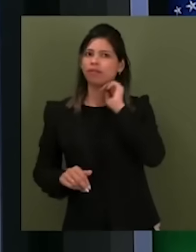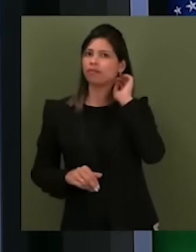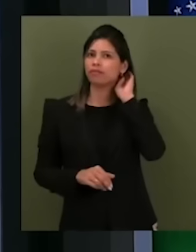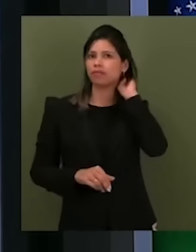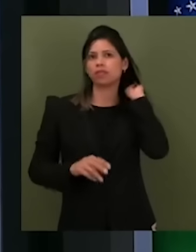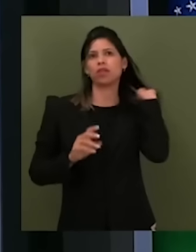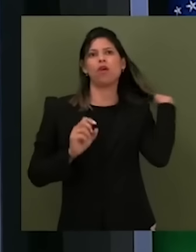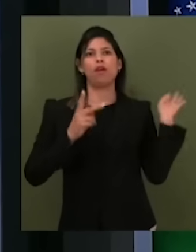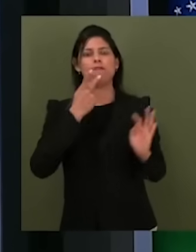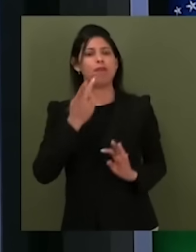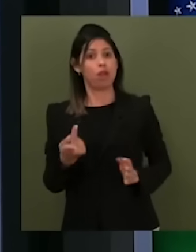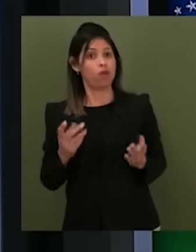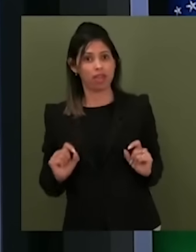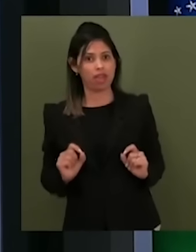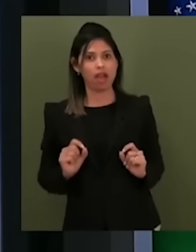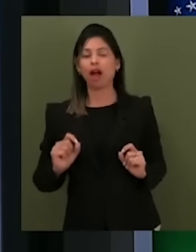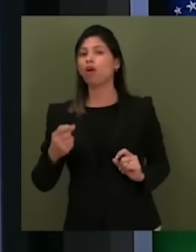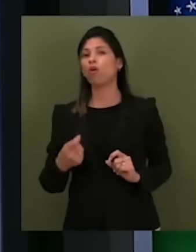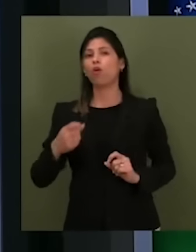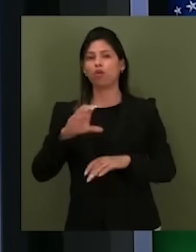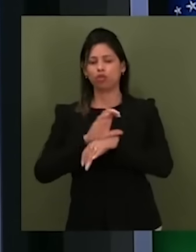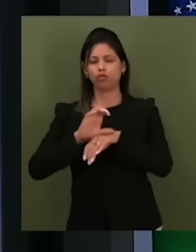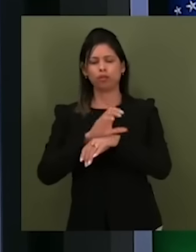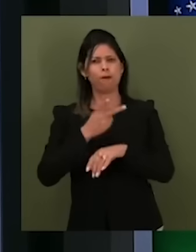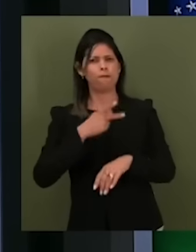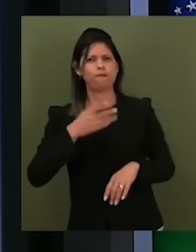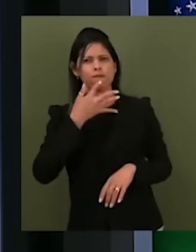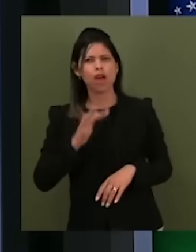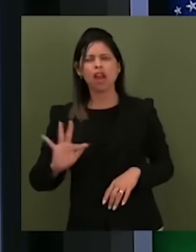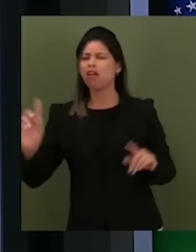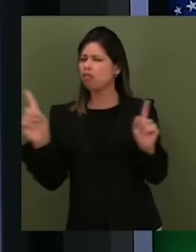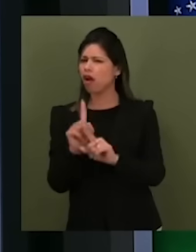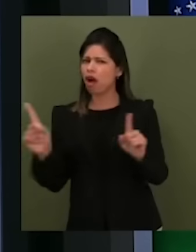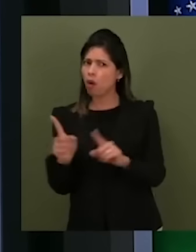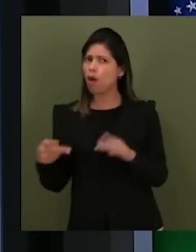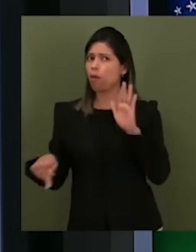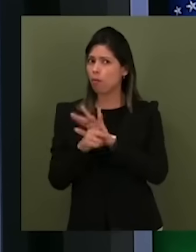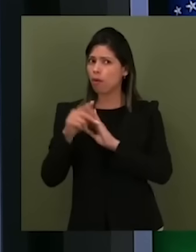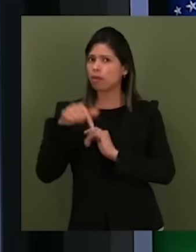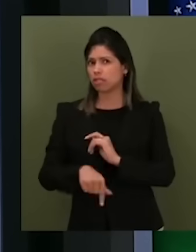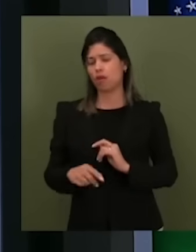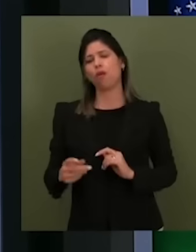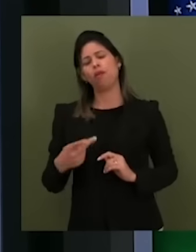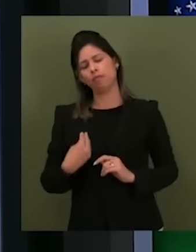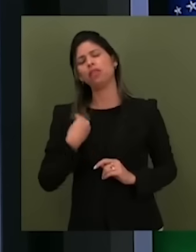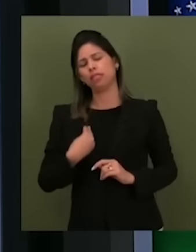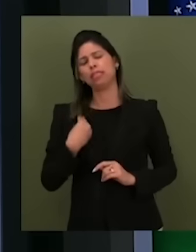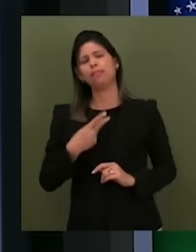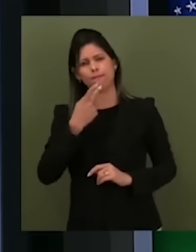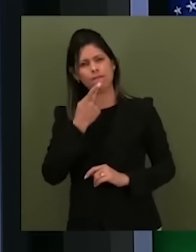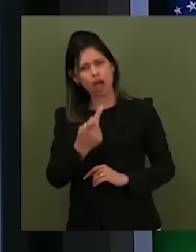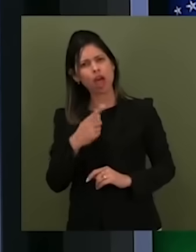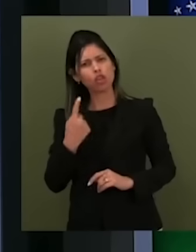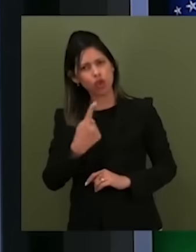E a Constituição diz que não, é o Senado. Mas eu estou cobrando da casa errada. Nós temos que cobrar da nossa.